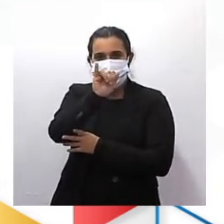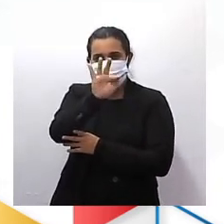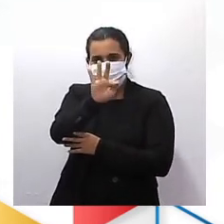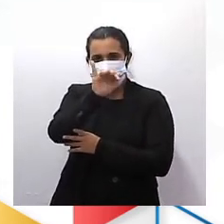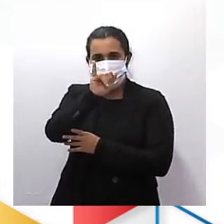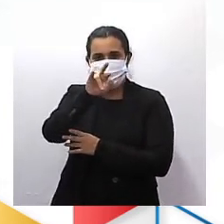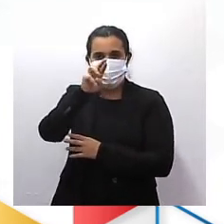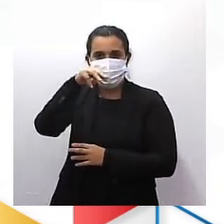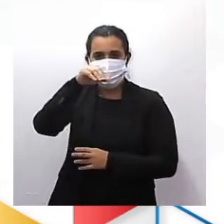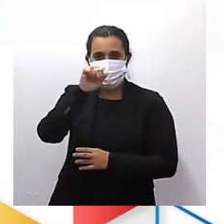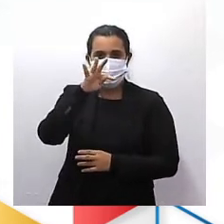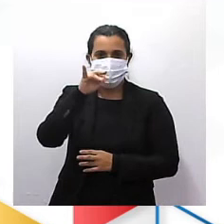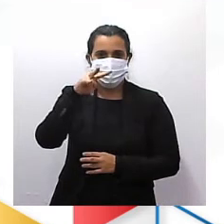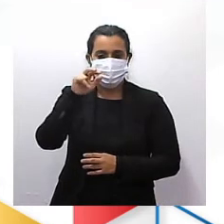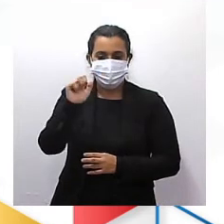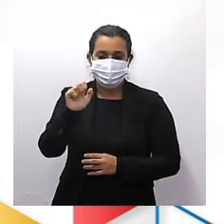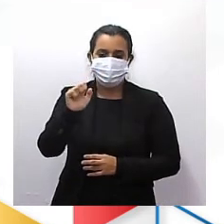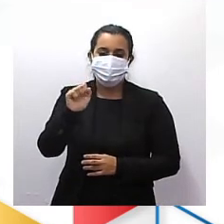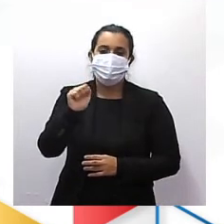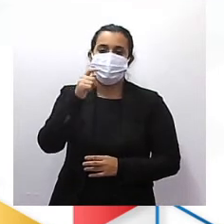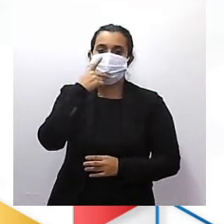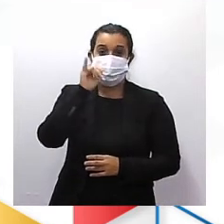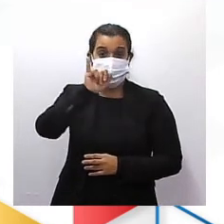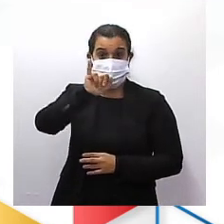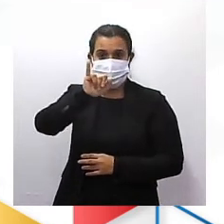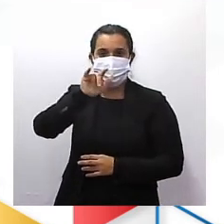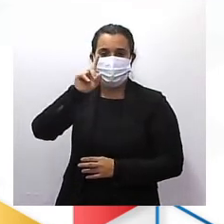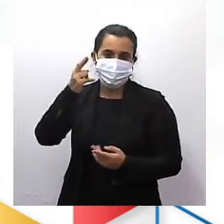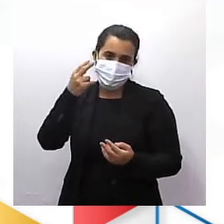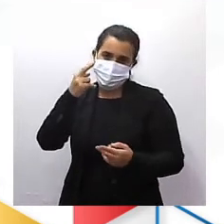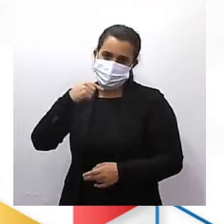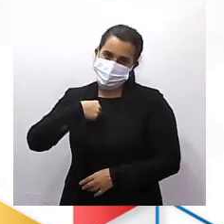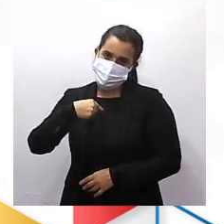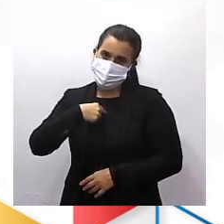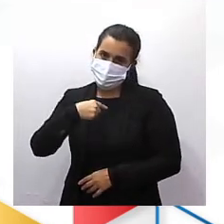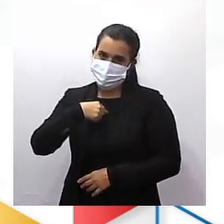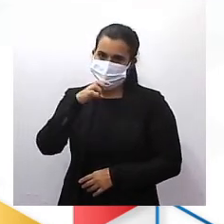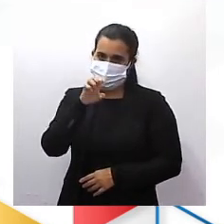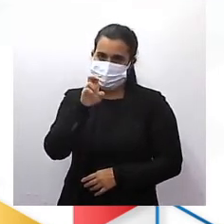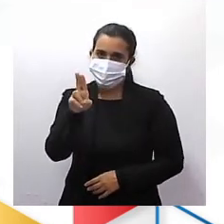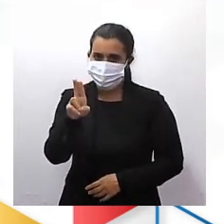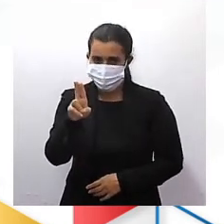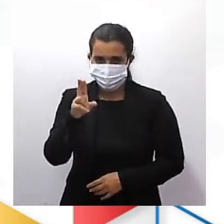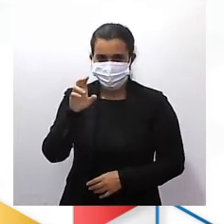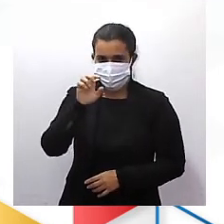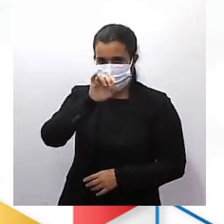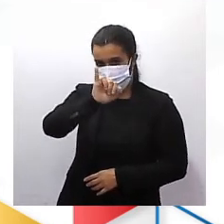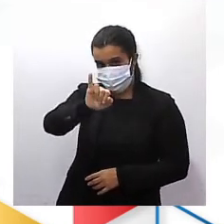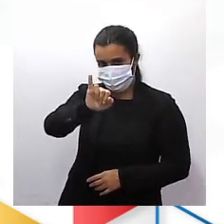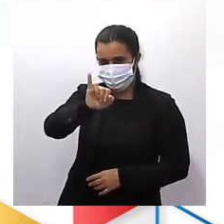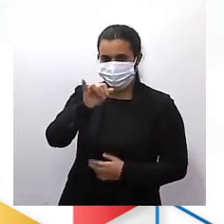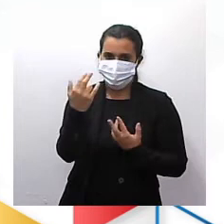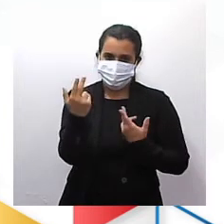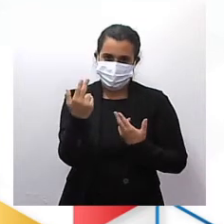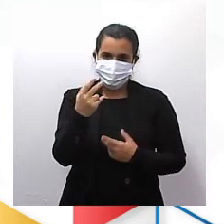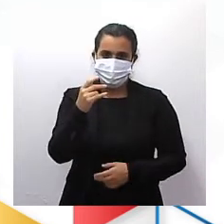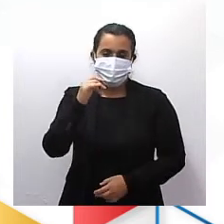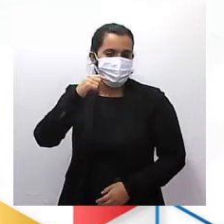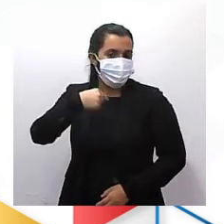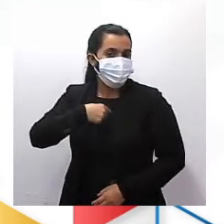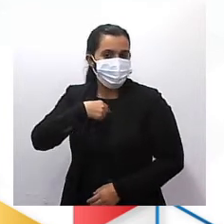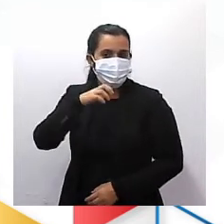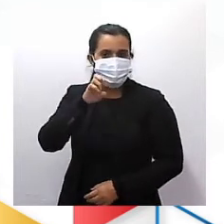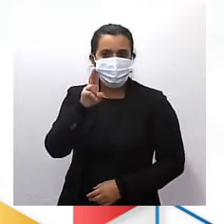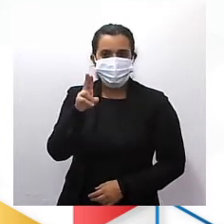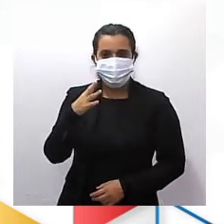a eu. Então se eu disser I can, eu posso, no sentido de ter habilidade, no sentido de ter uma